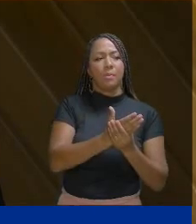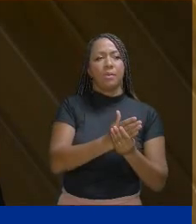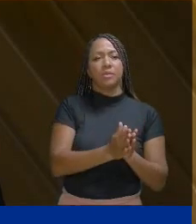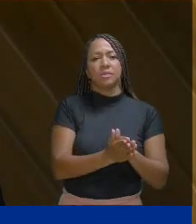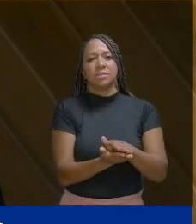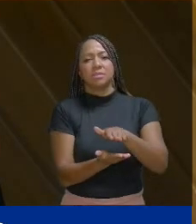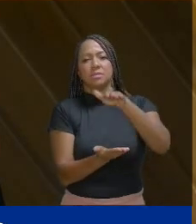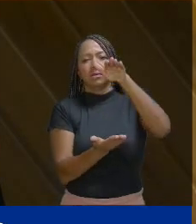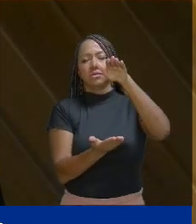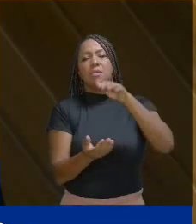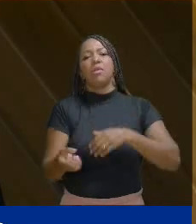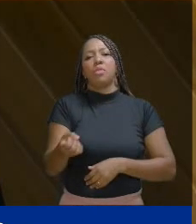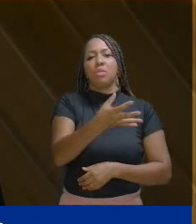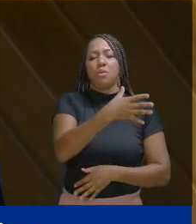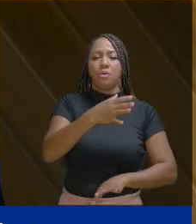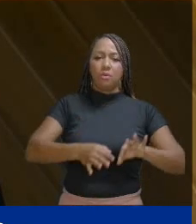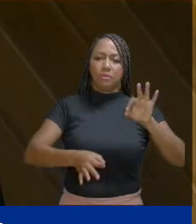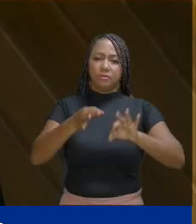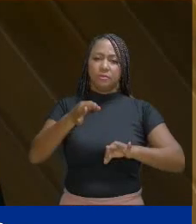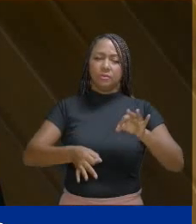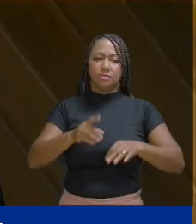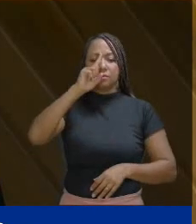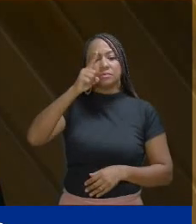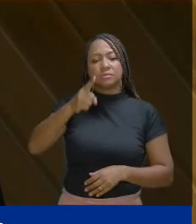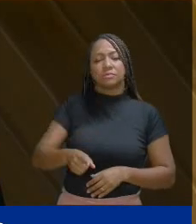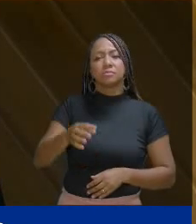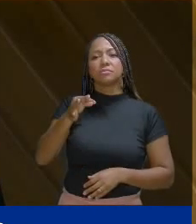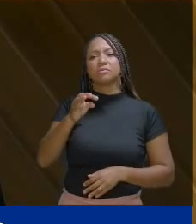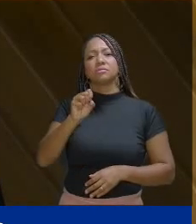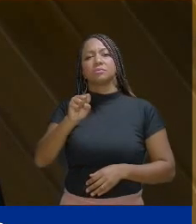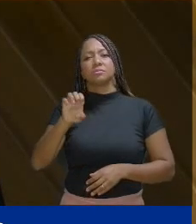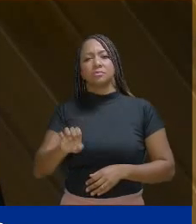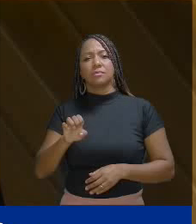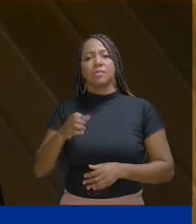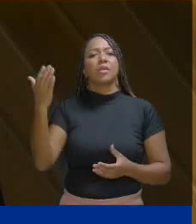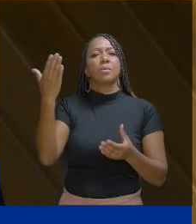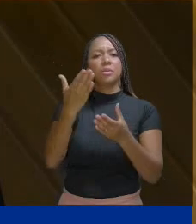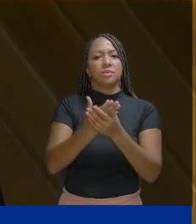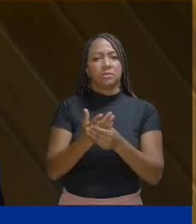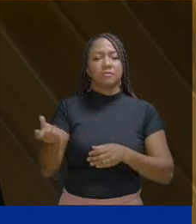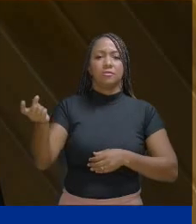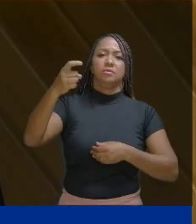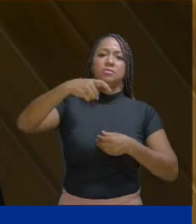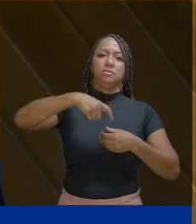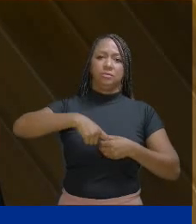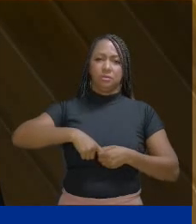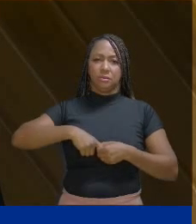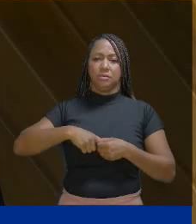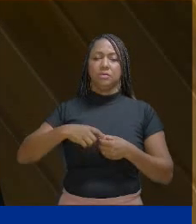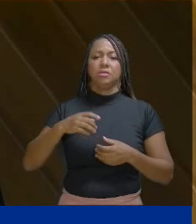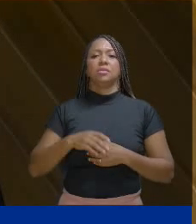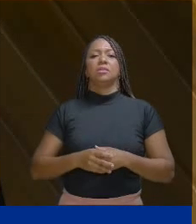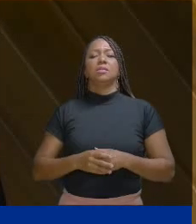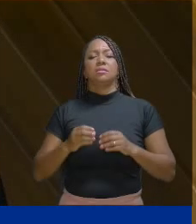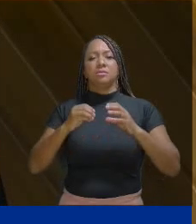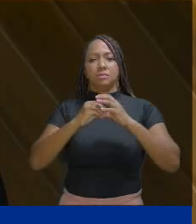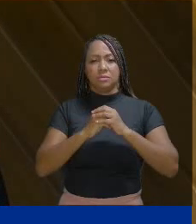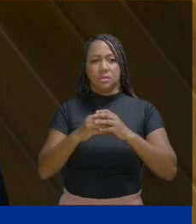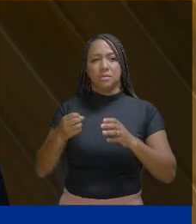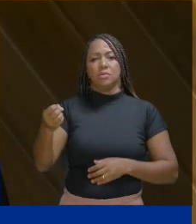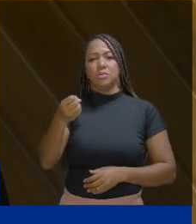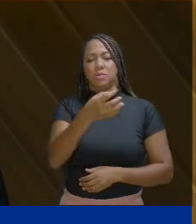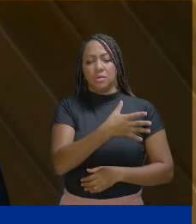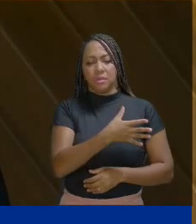julgamento. Diante das determinações do TSE, ambas as ações retornarão ao TRE-AP para